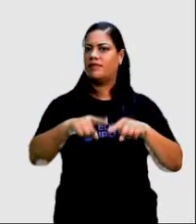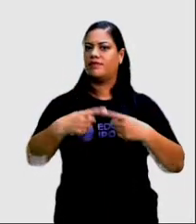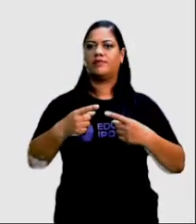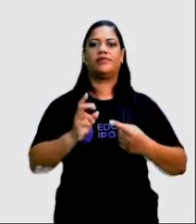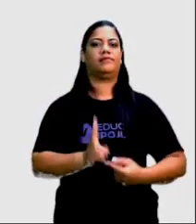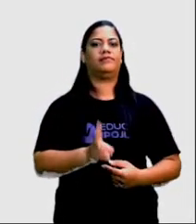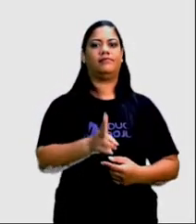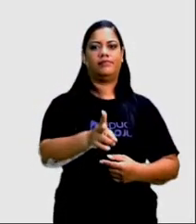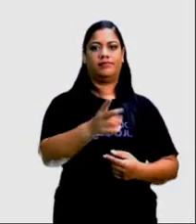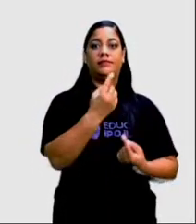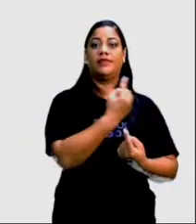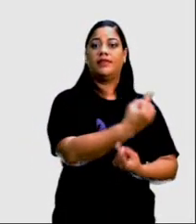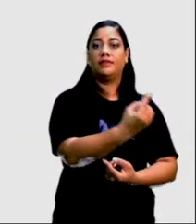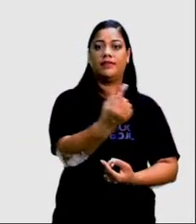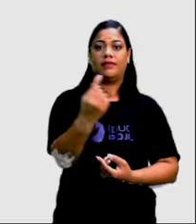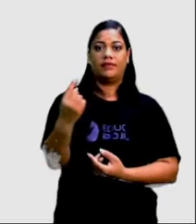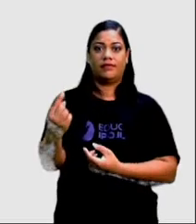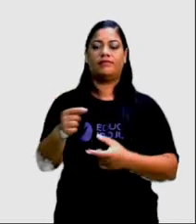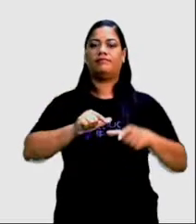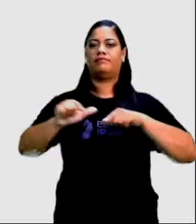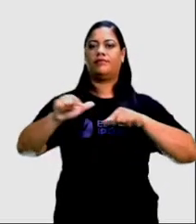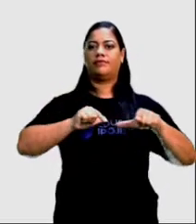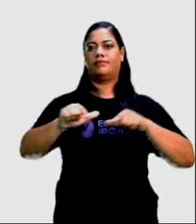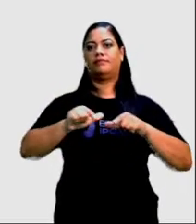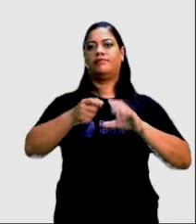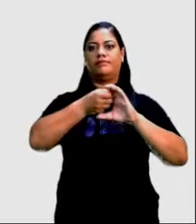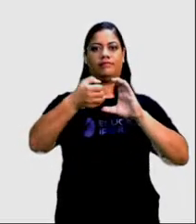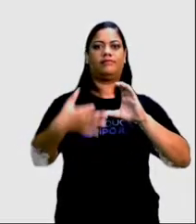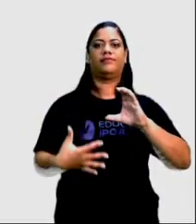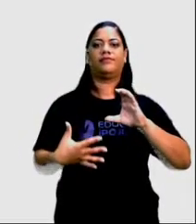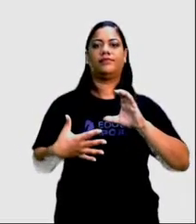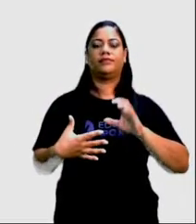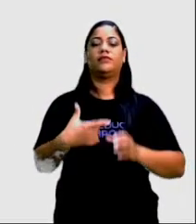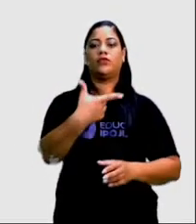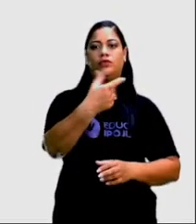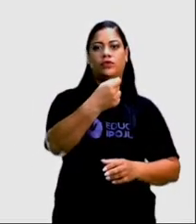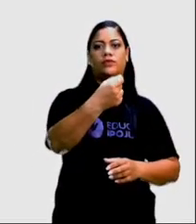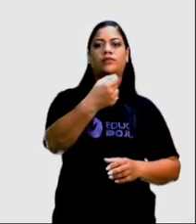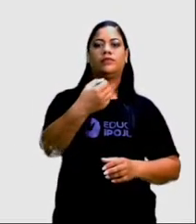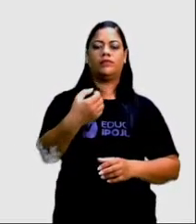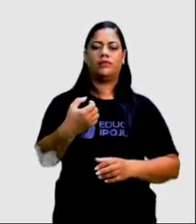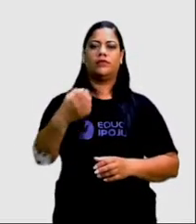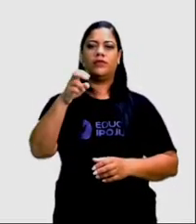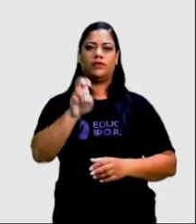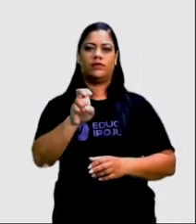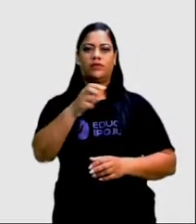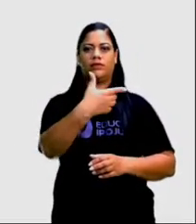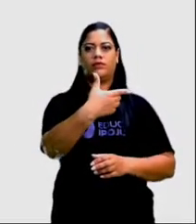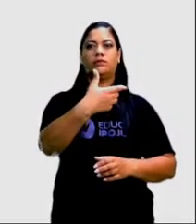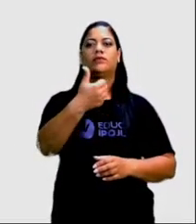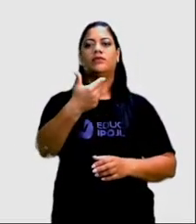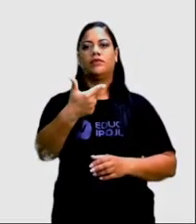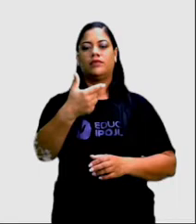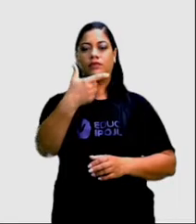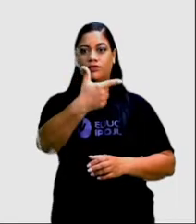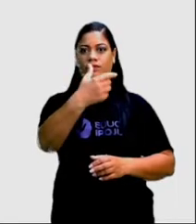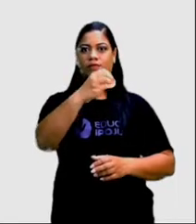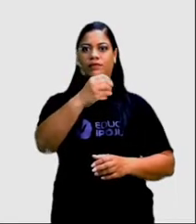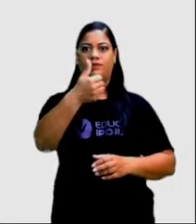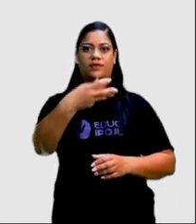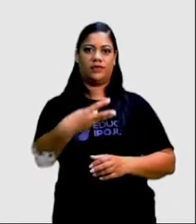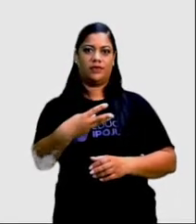dia para cada área de serviço. Entre 2005 e 2013, surgiram mais de 2 mil